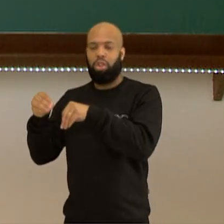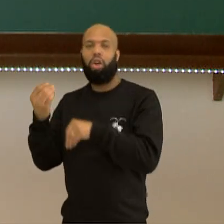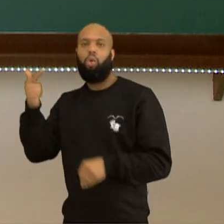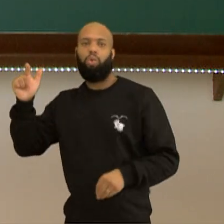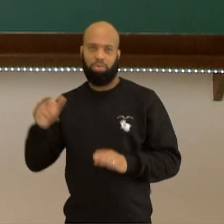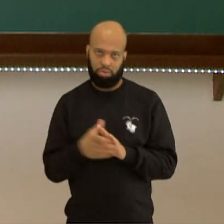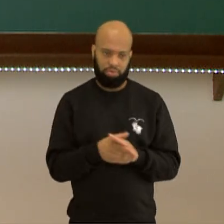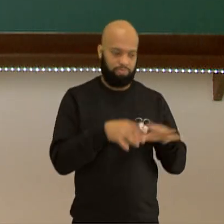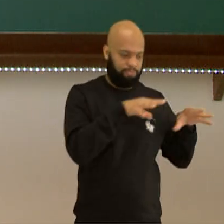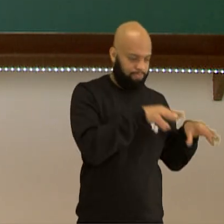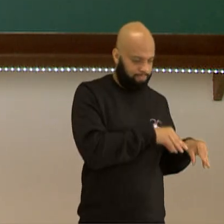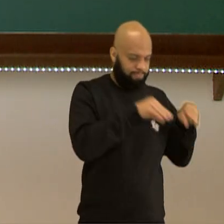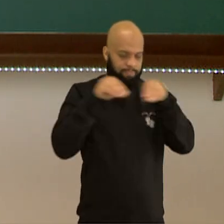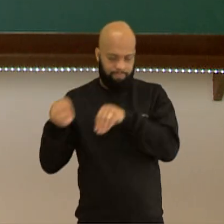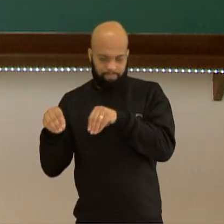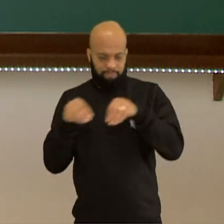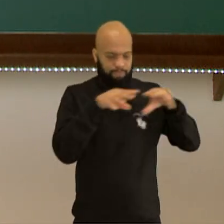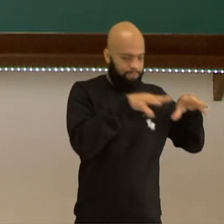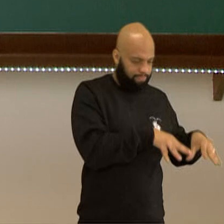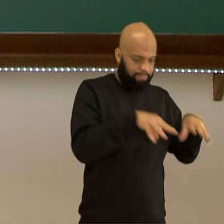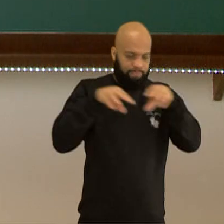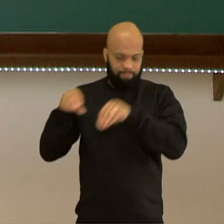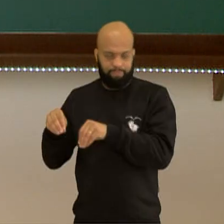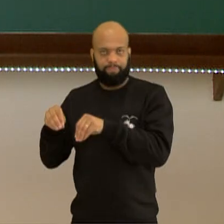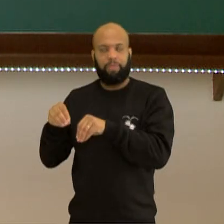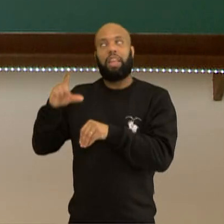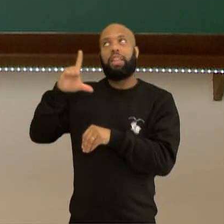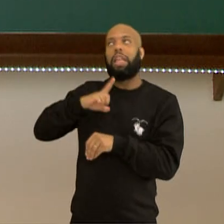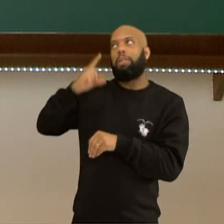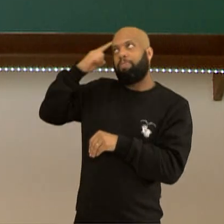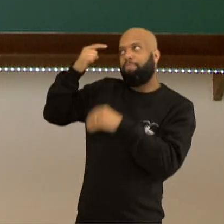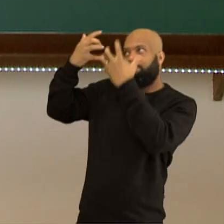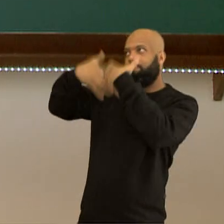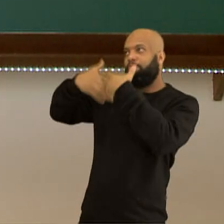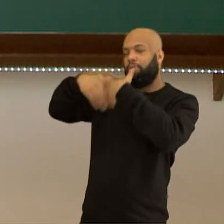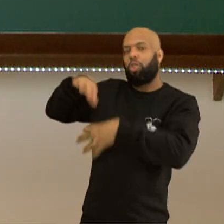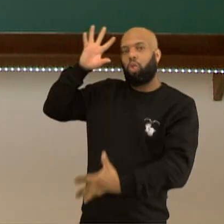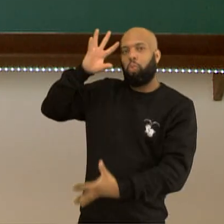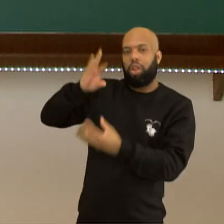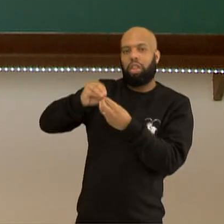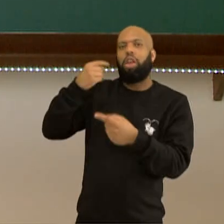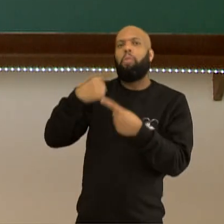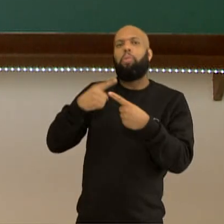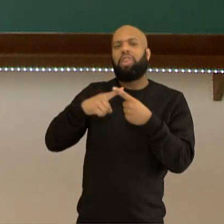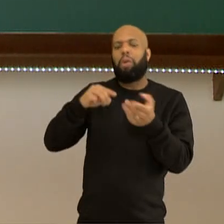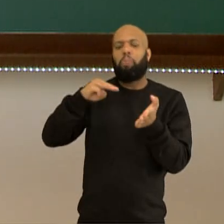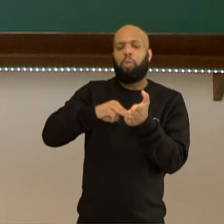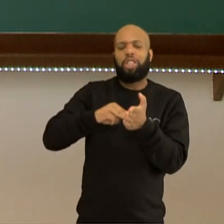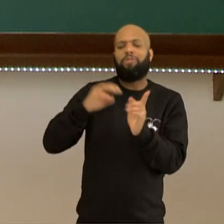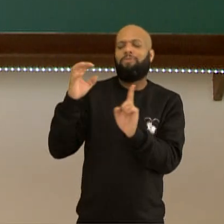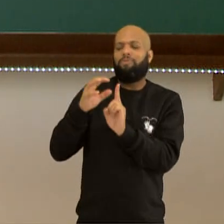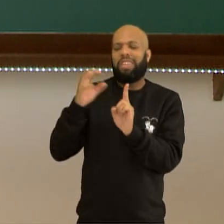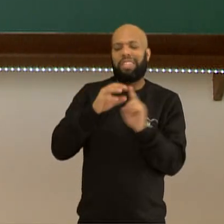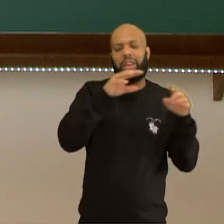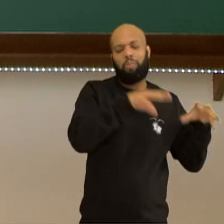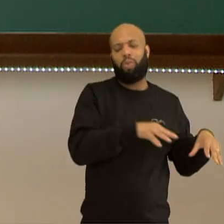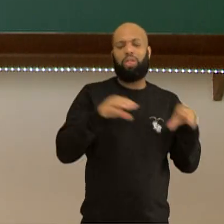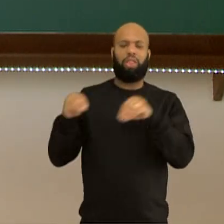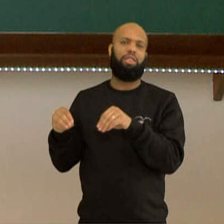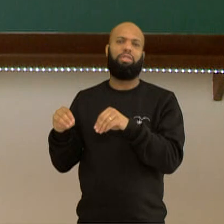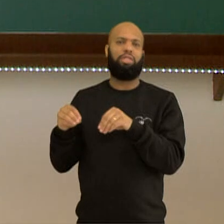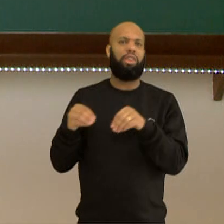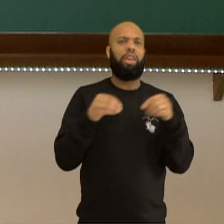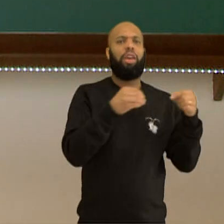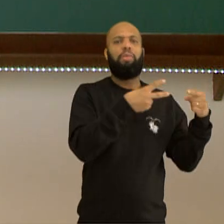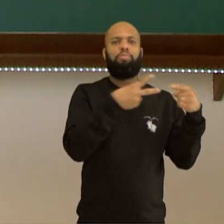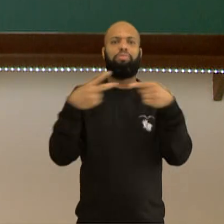Então, pensar nisso, refletir sobre isso, entender o porquê desses motivos de migrações,